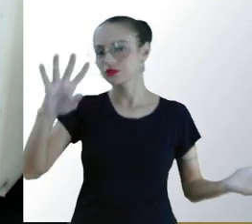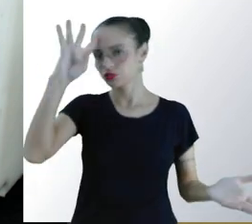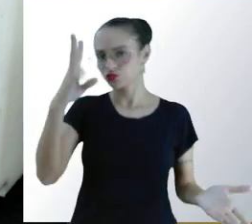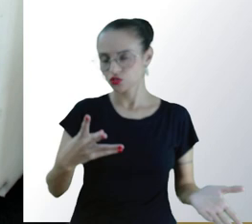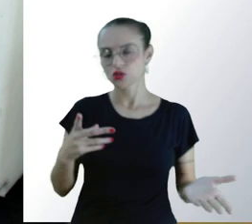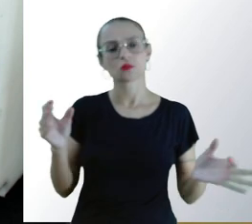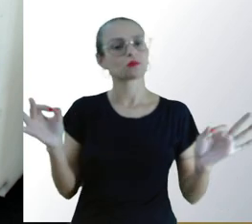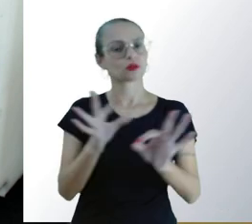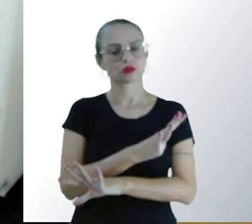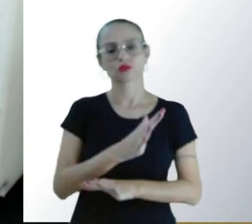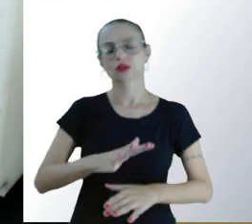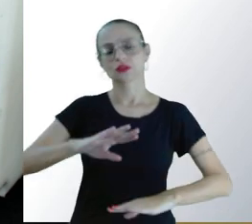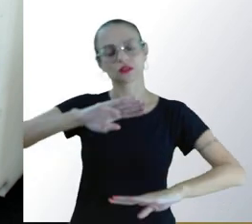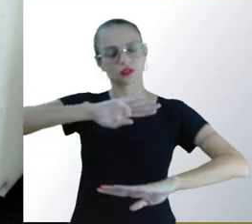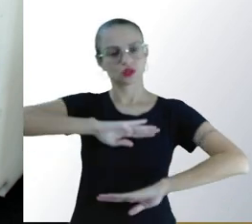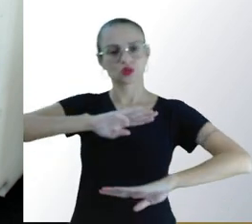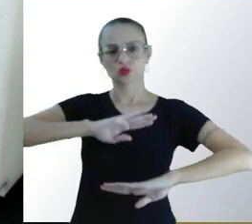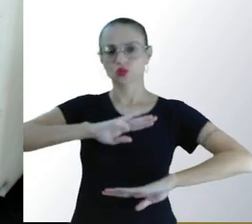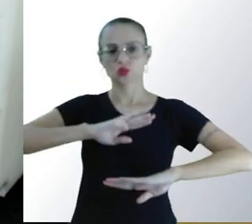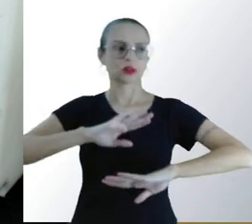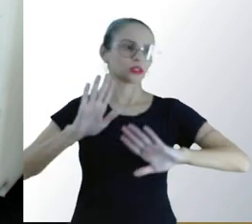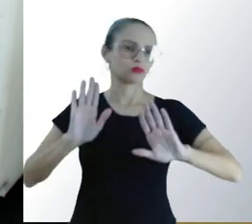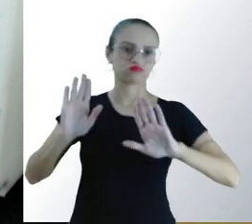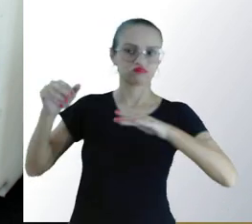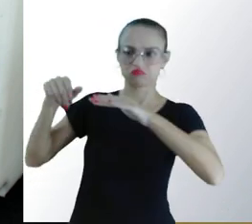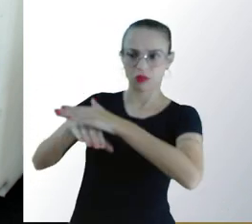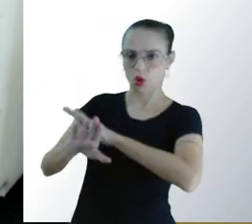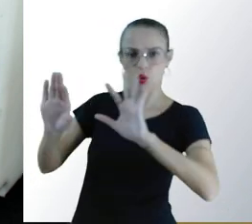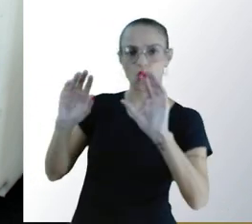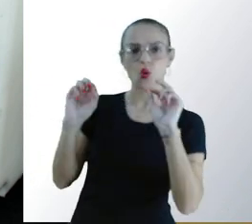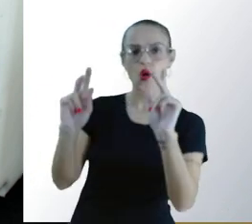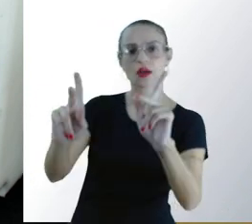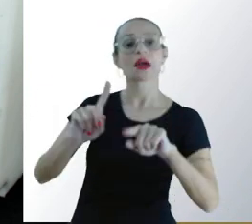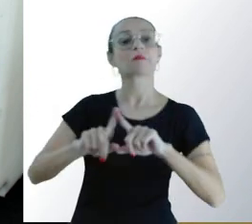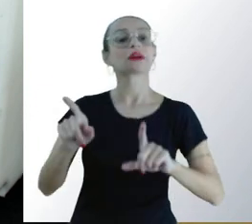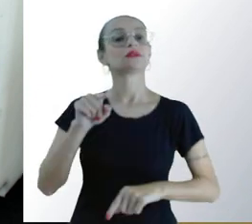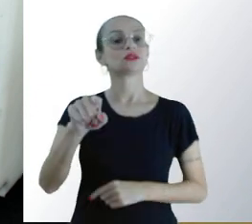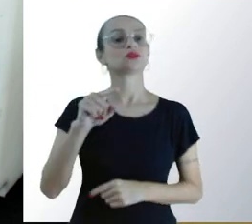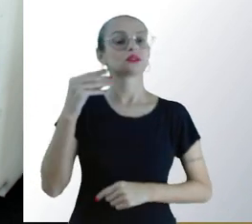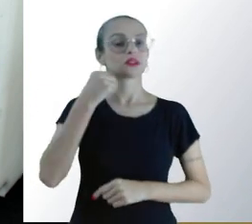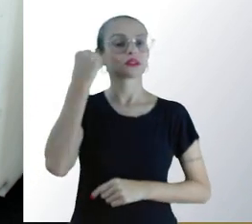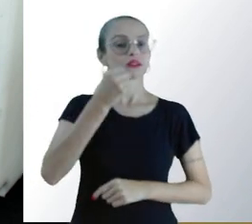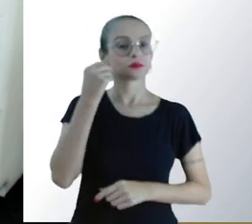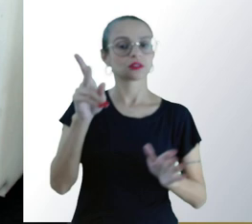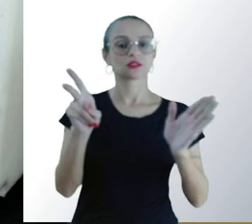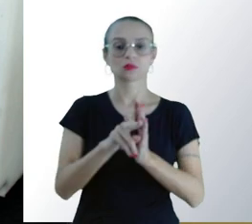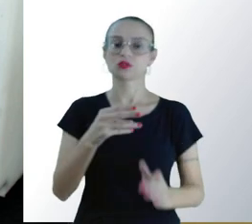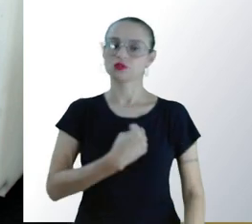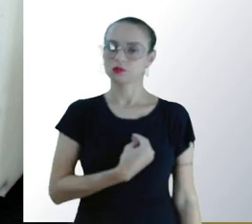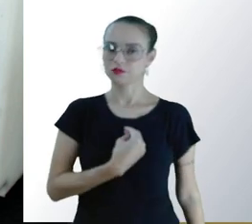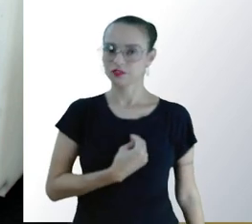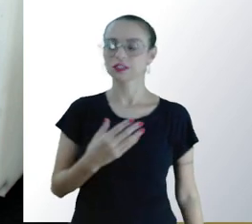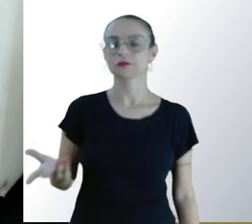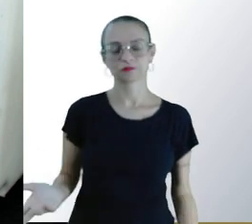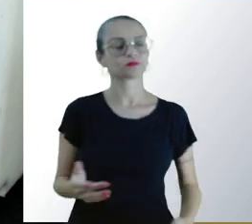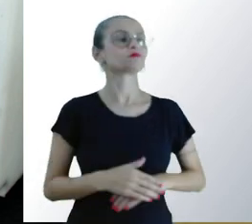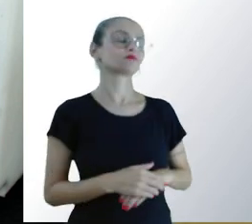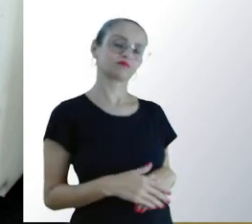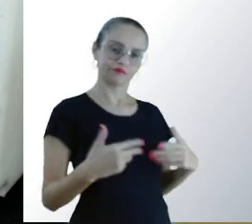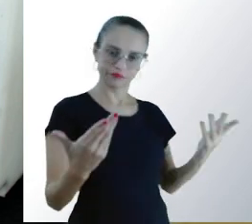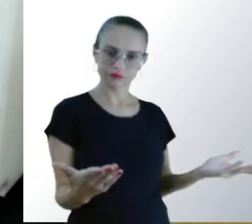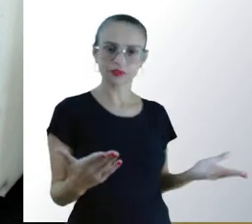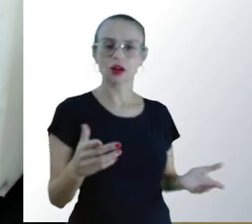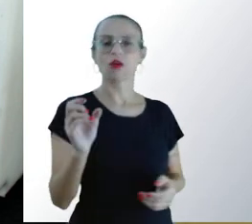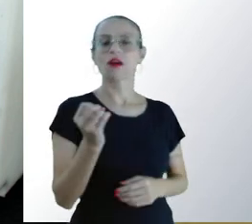isso, a situação é arquivada, se for o caso, mas isso serve como uma experiência de vida para ambos. Então, a gente tem, né,